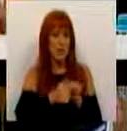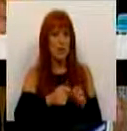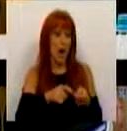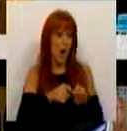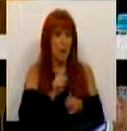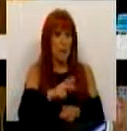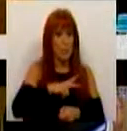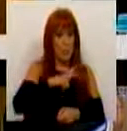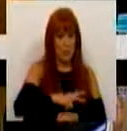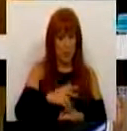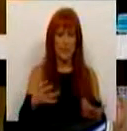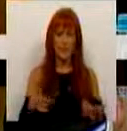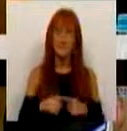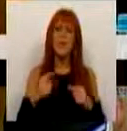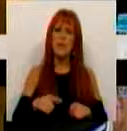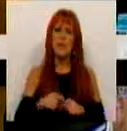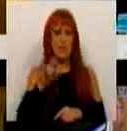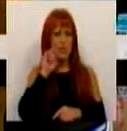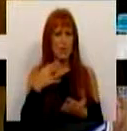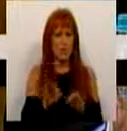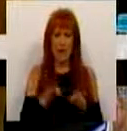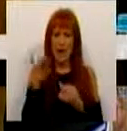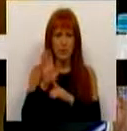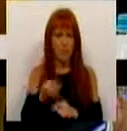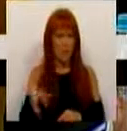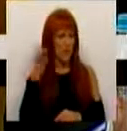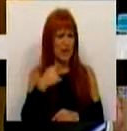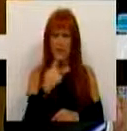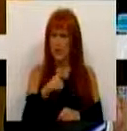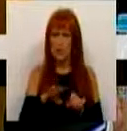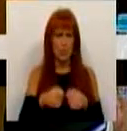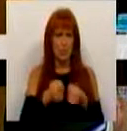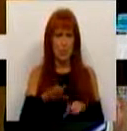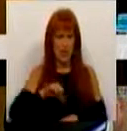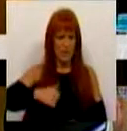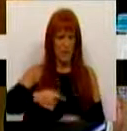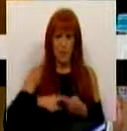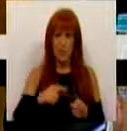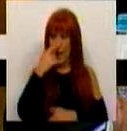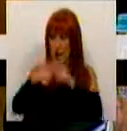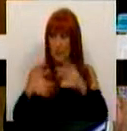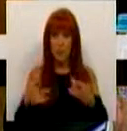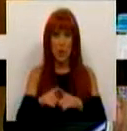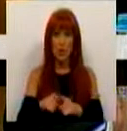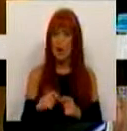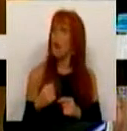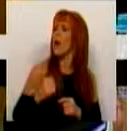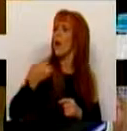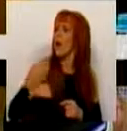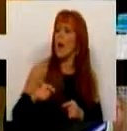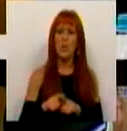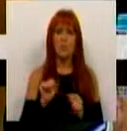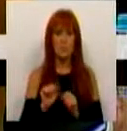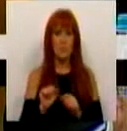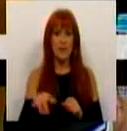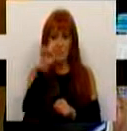organização portuguesa. Temos que assegurar, como por exemplo ouvi aqui recomendar por partidos como os Verdes, que as populações não estão de costas voltadas para o